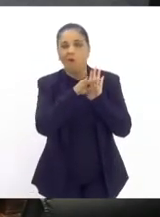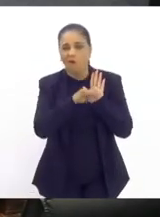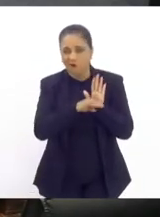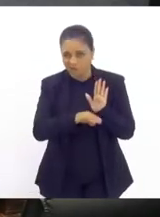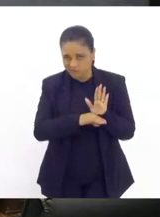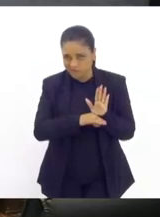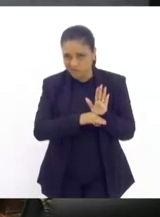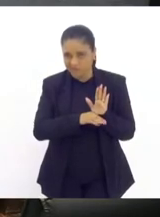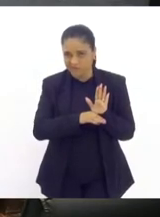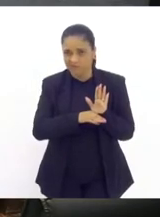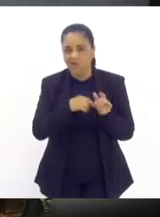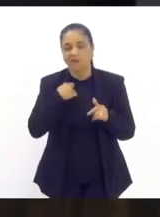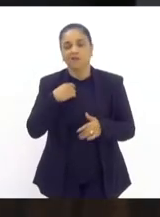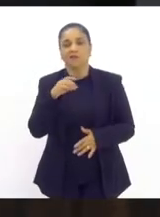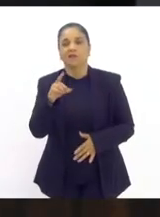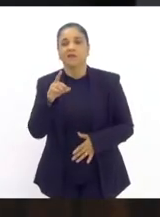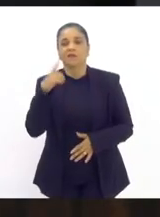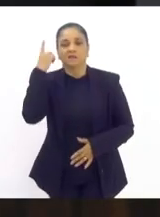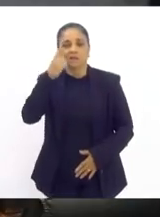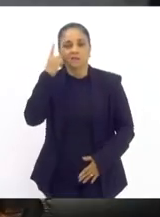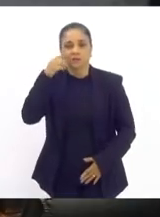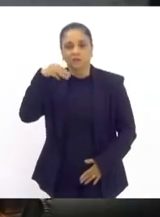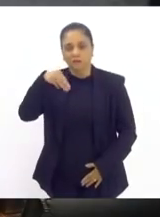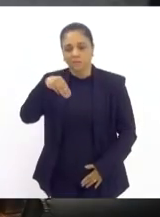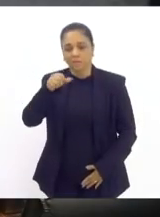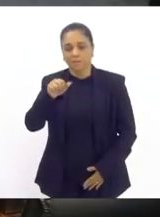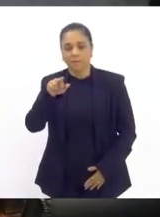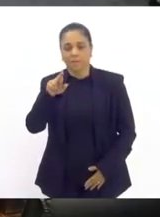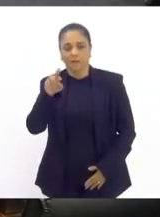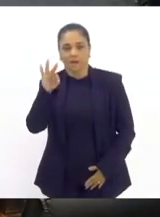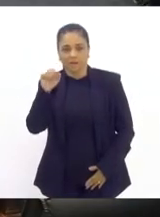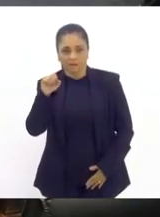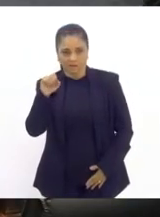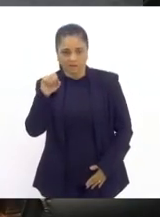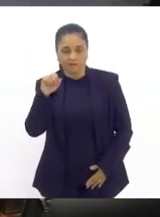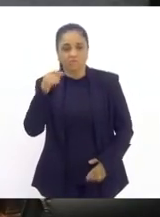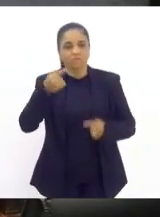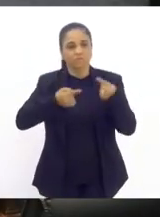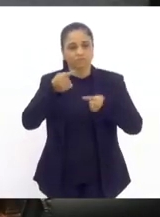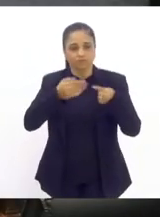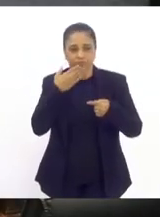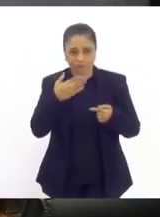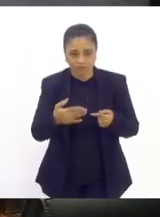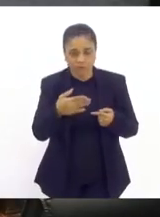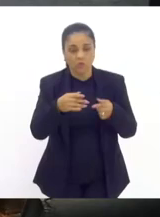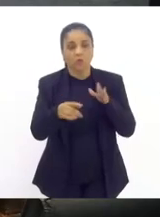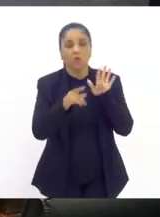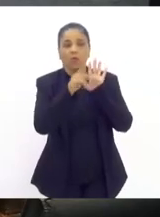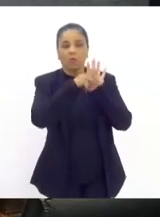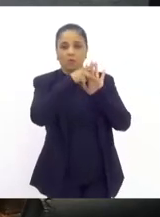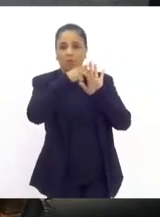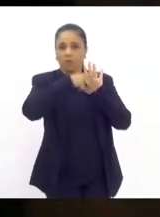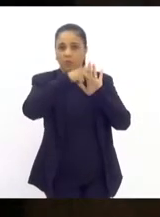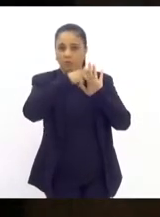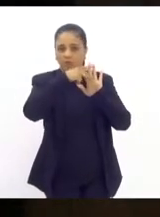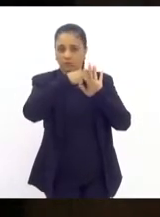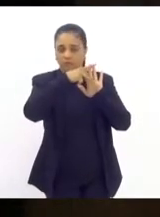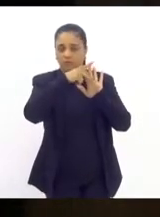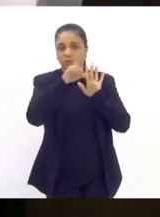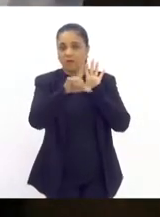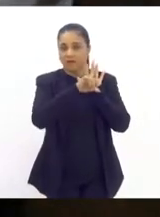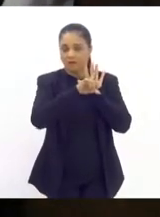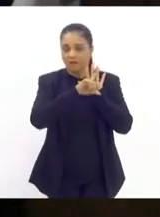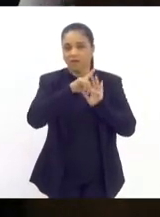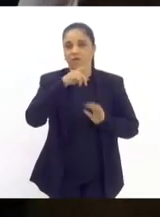é deputada Marta Rocha pediu para discutir Mas pode continuar o projeto de lei 179 de 19